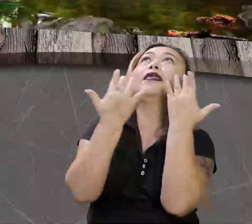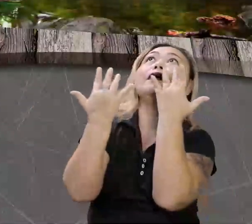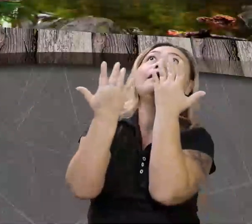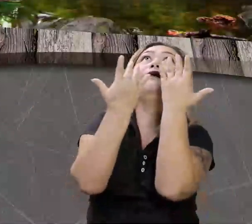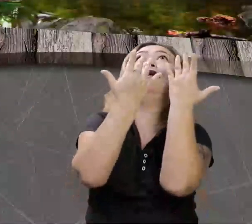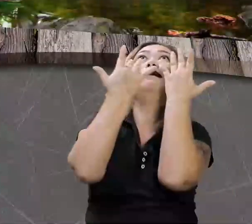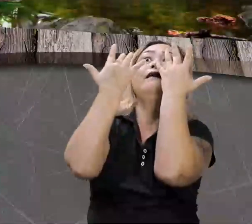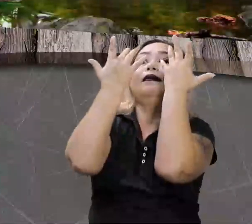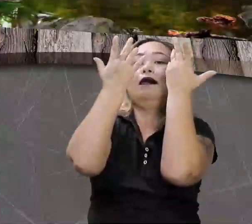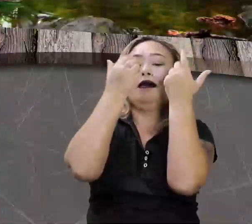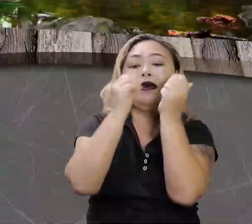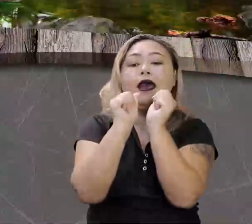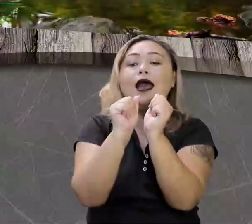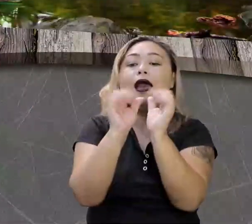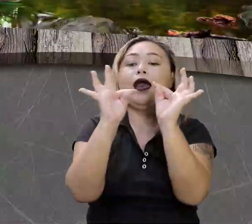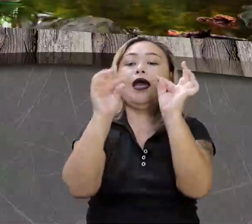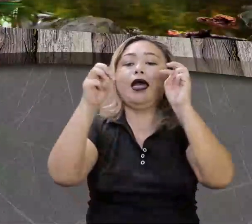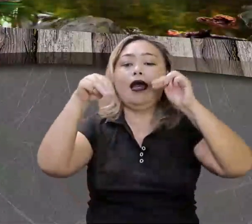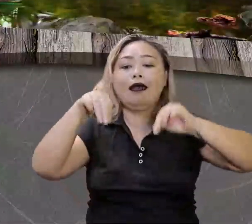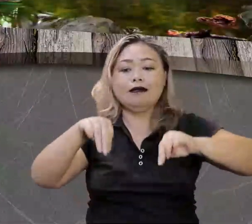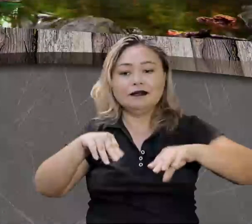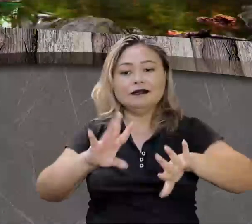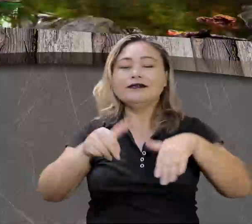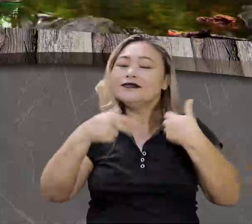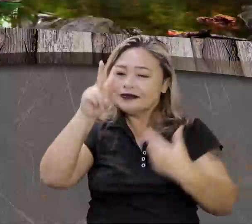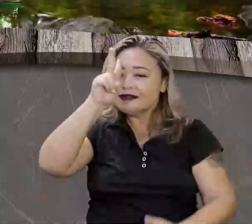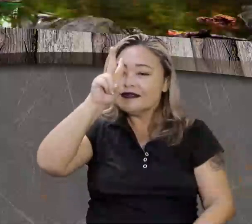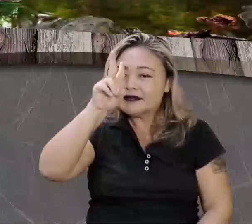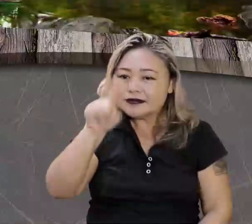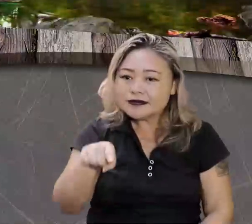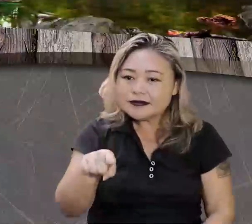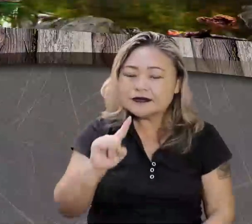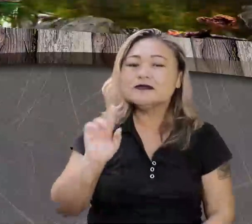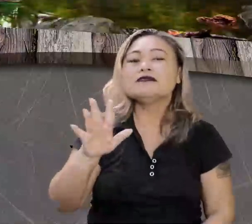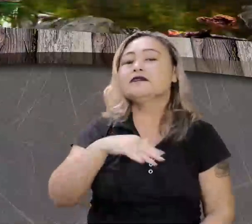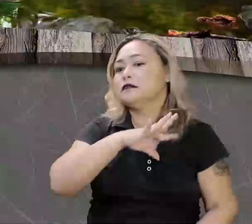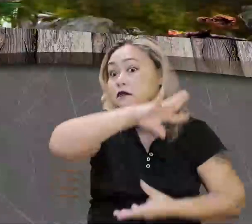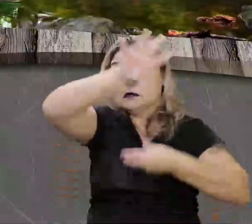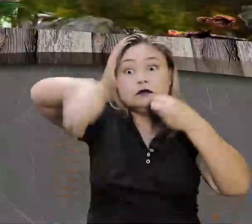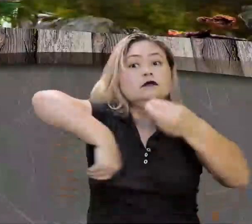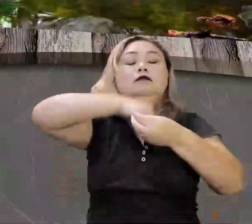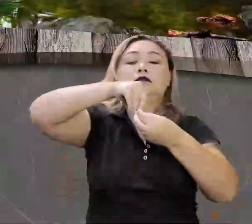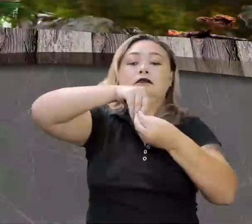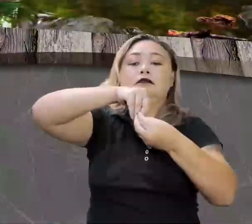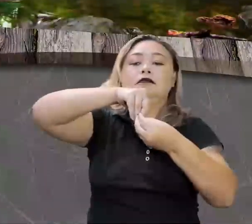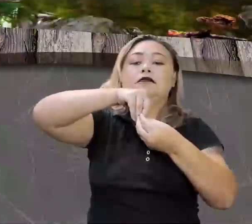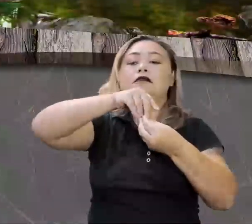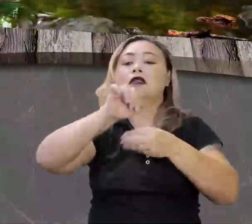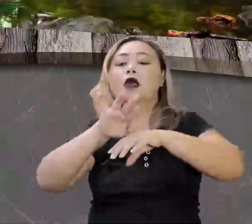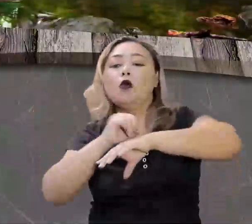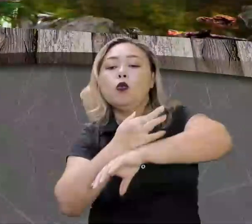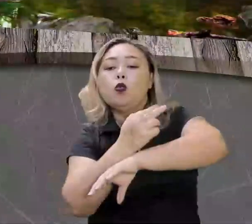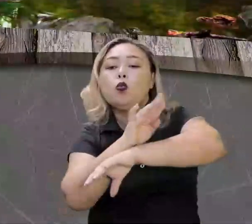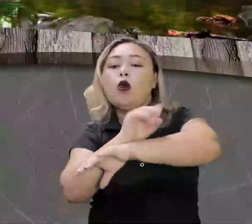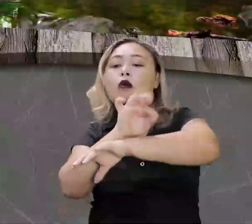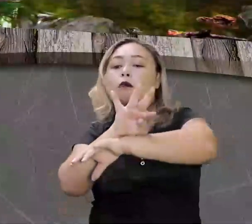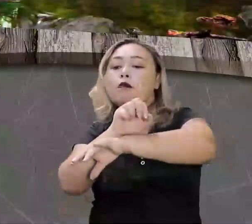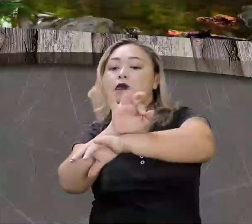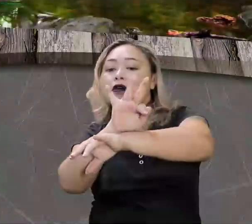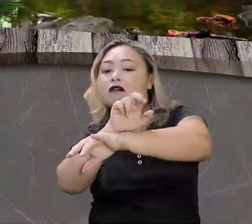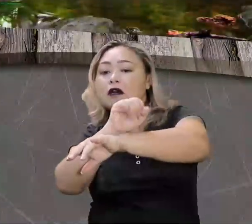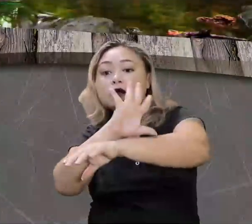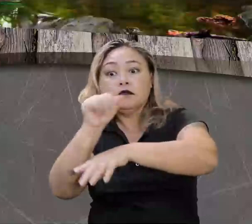de gases, que é a atmosfera, lembrou, né? E aí, junto tudo, fauna, flora, biosfera,